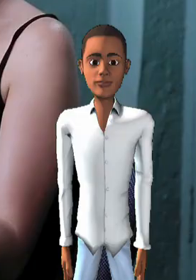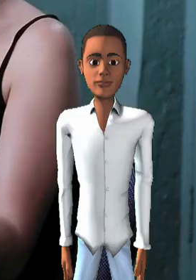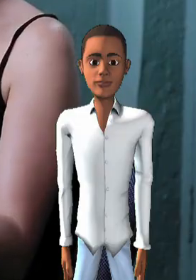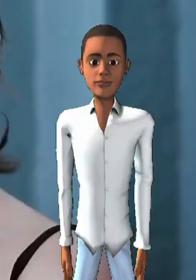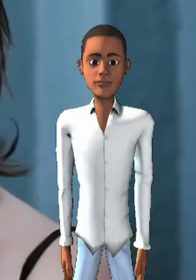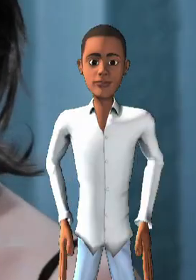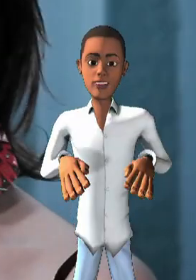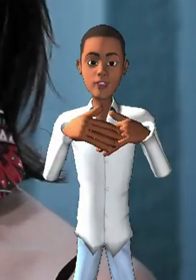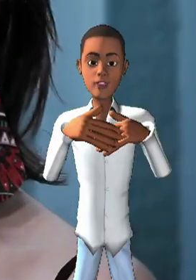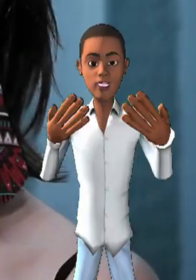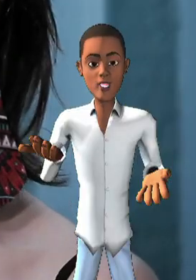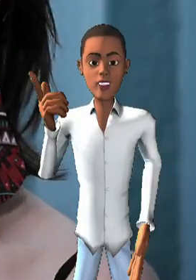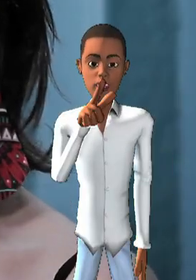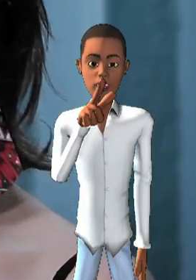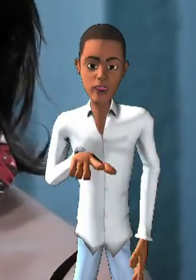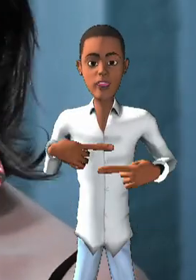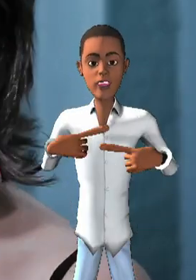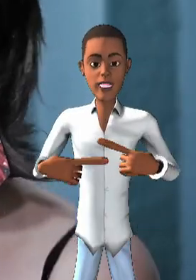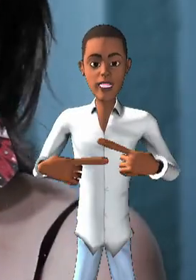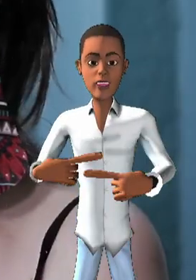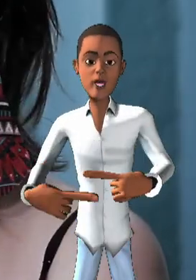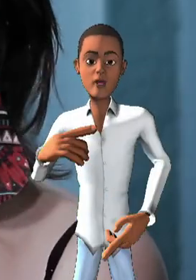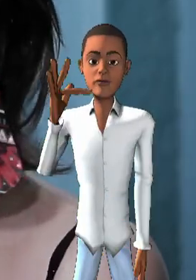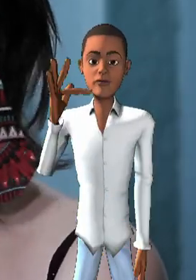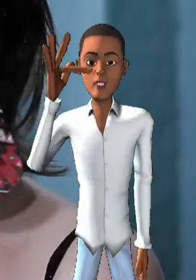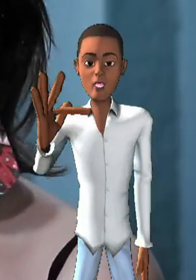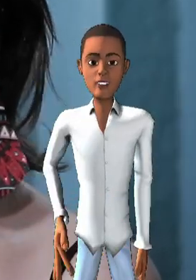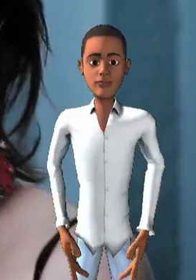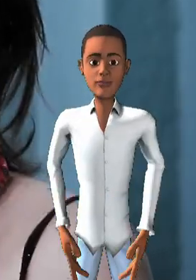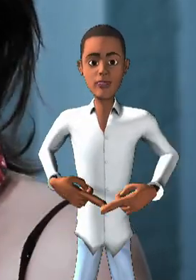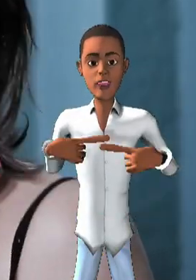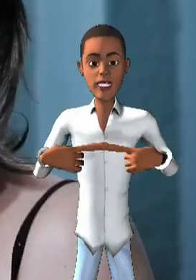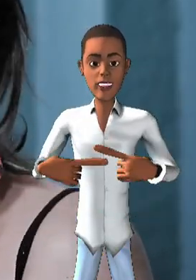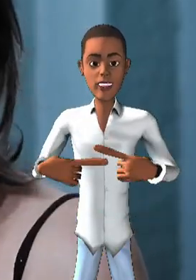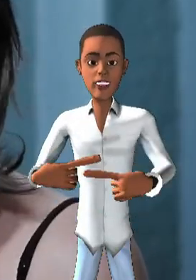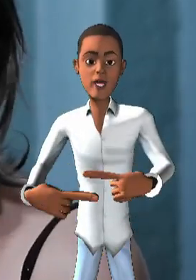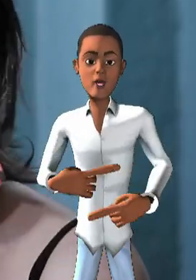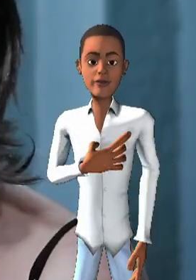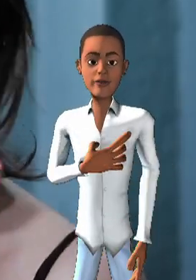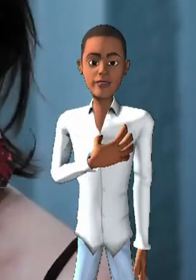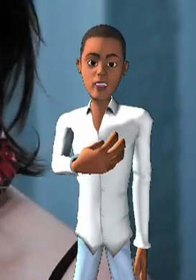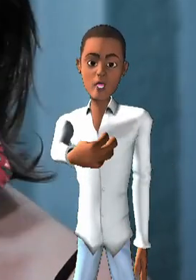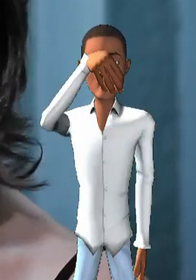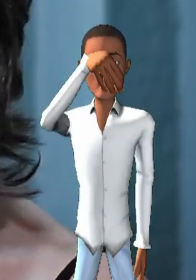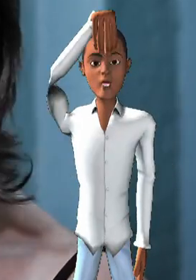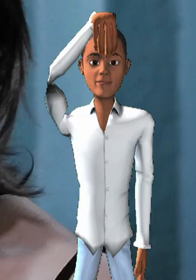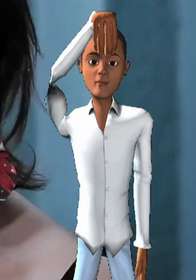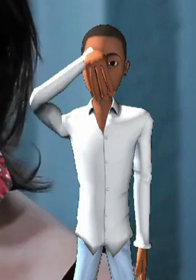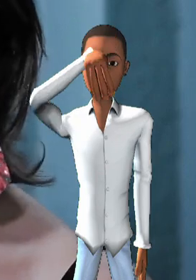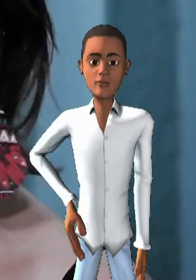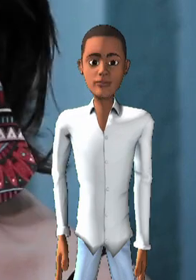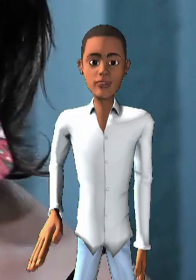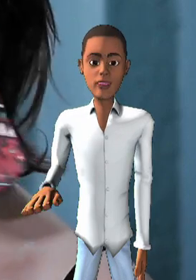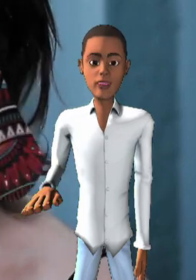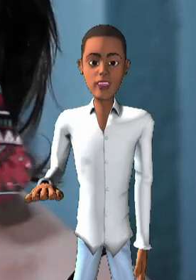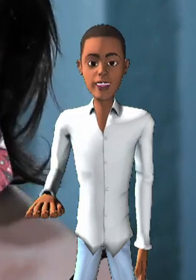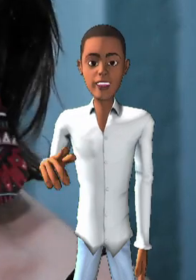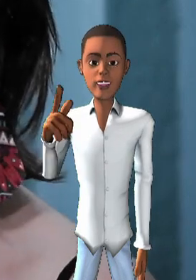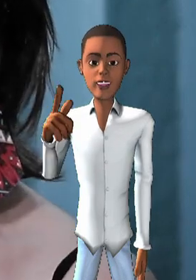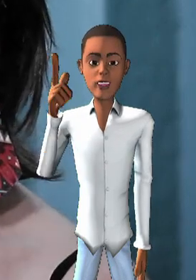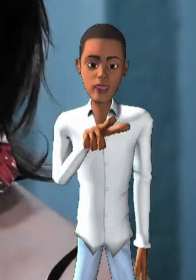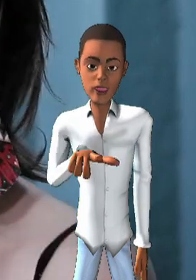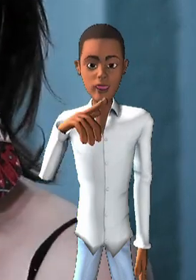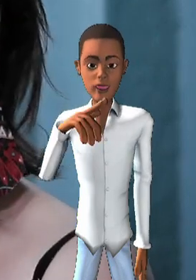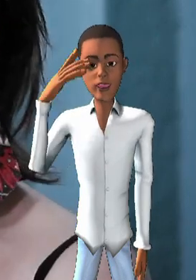que cuida. Então a gente consegue fazer com que na próxima geração, ou dos nossos filhos e dos nossos sobrinhos, enfim, as novas